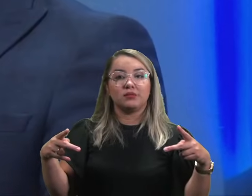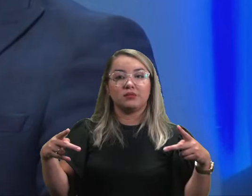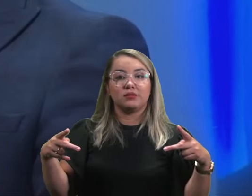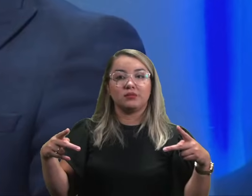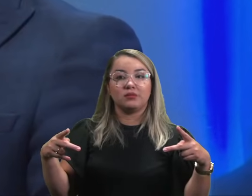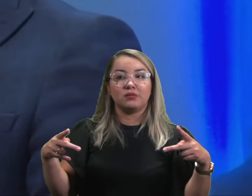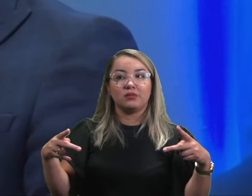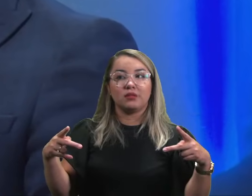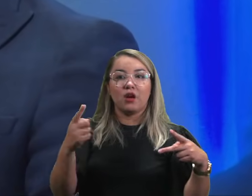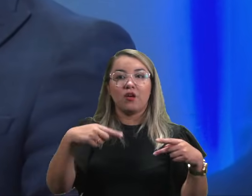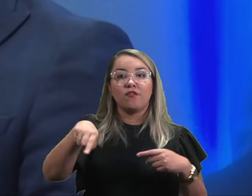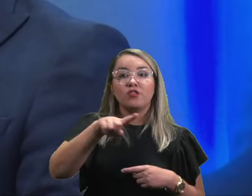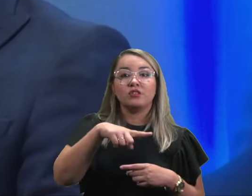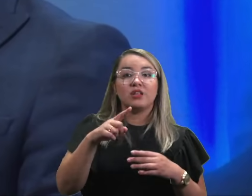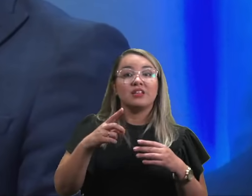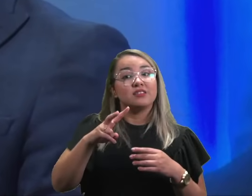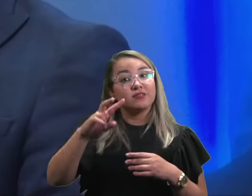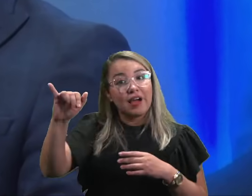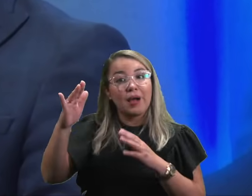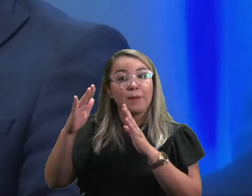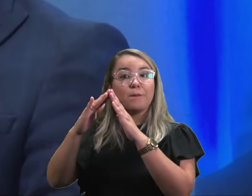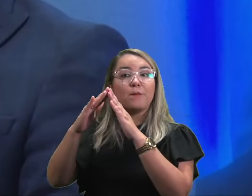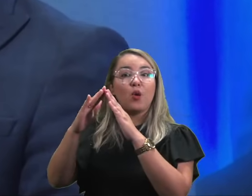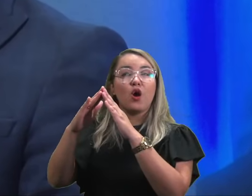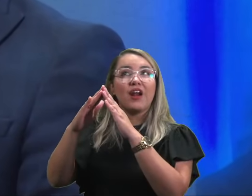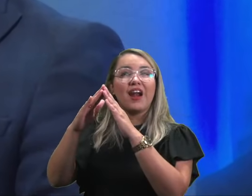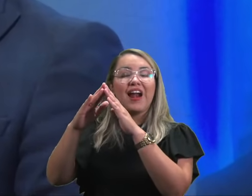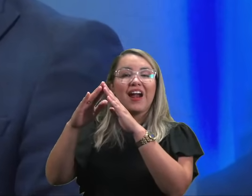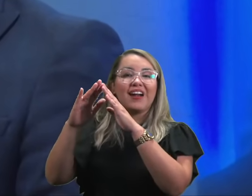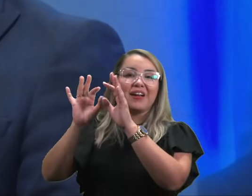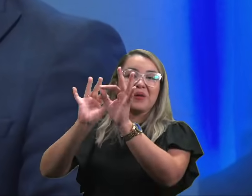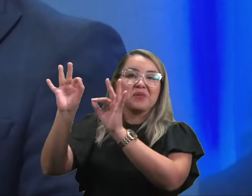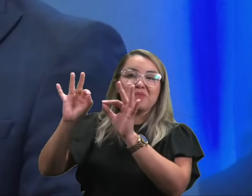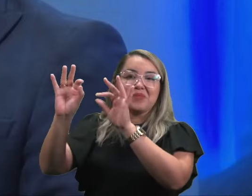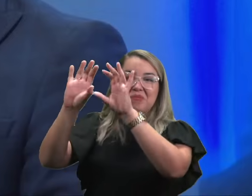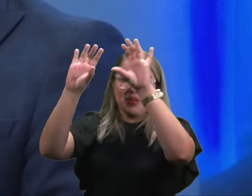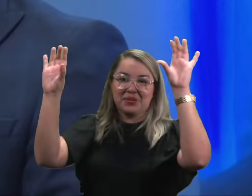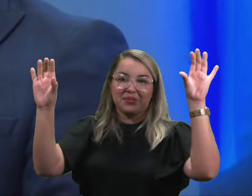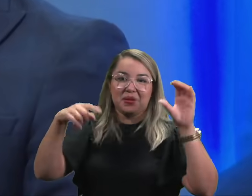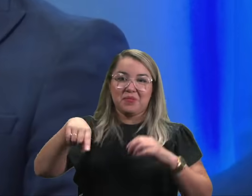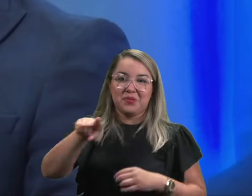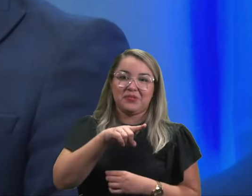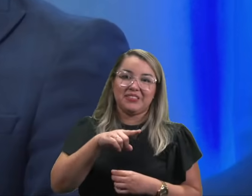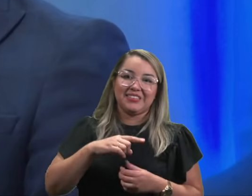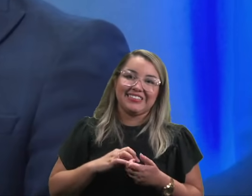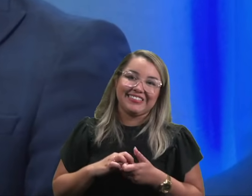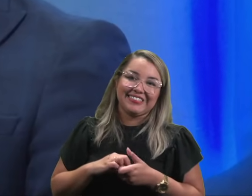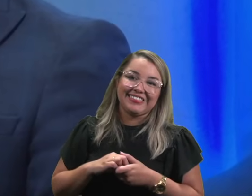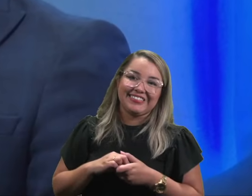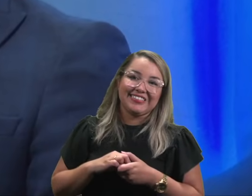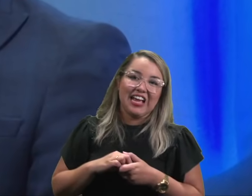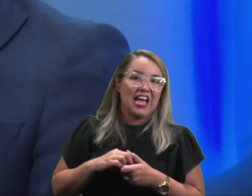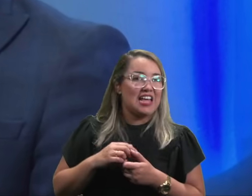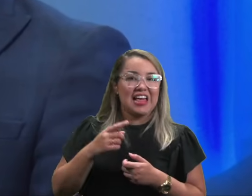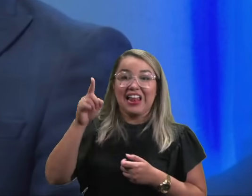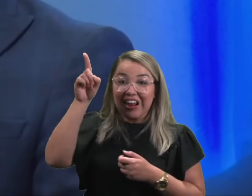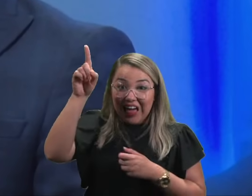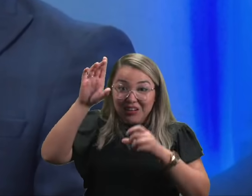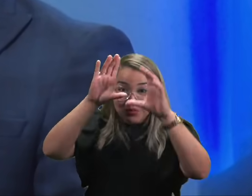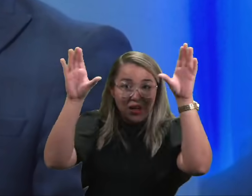E vocês vão morar comigo nas moradas que eu tenho preparado para vocês. E não vai mais ter